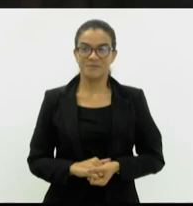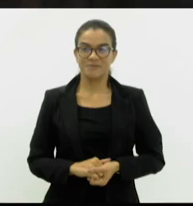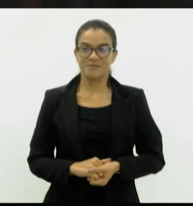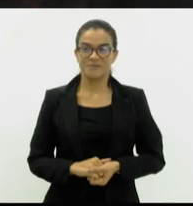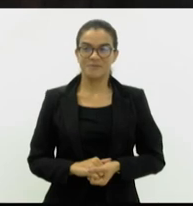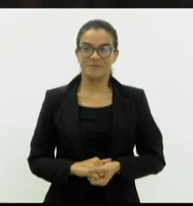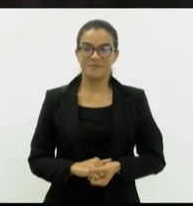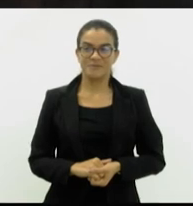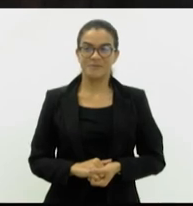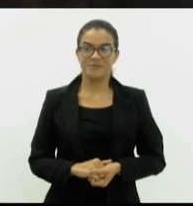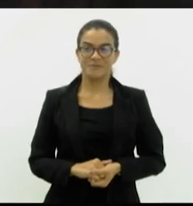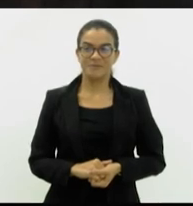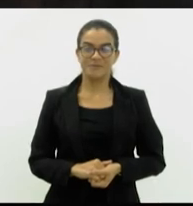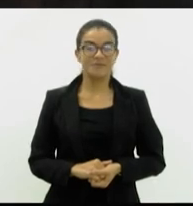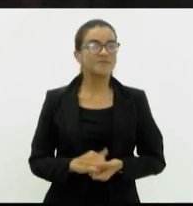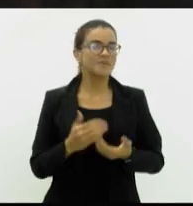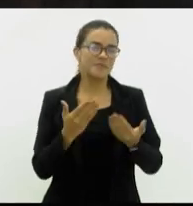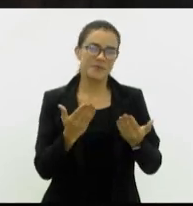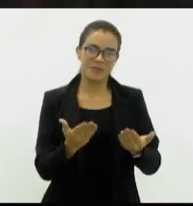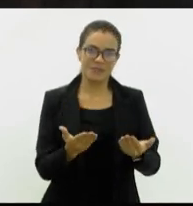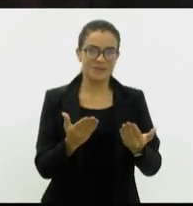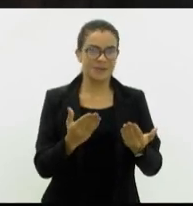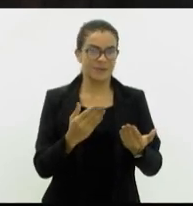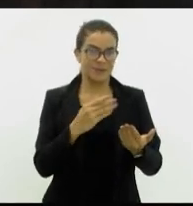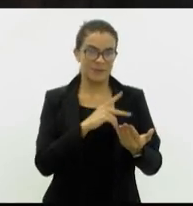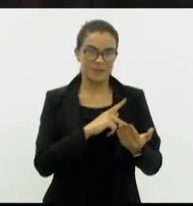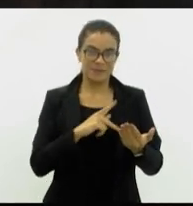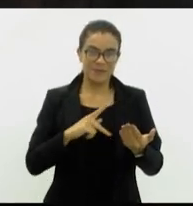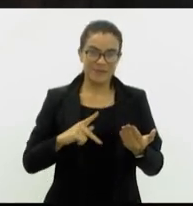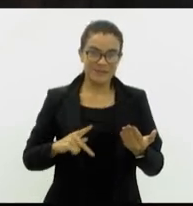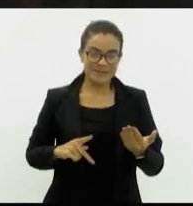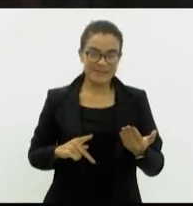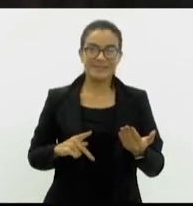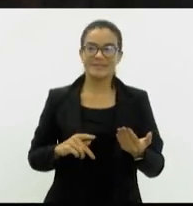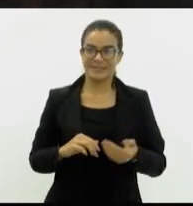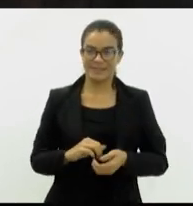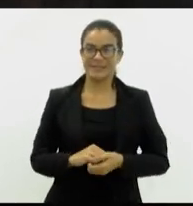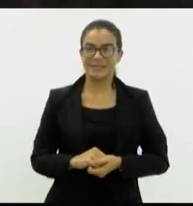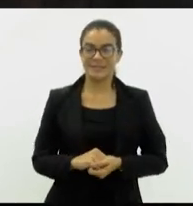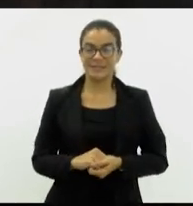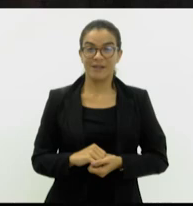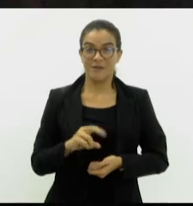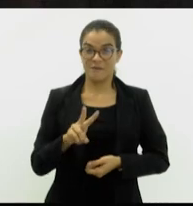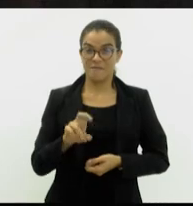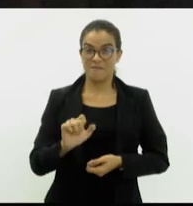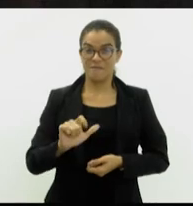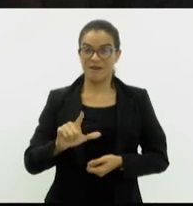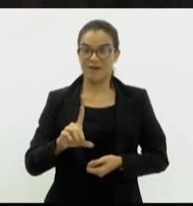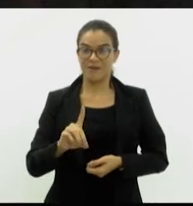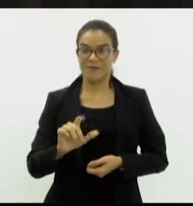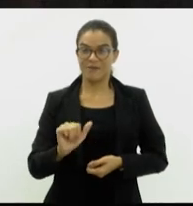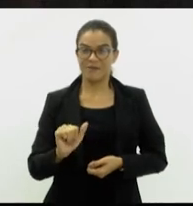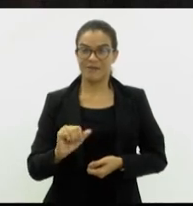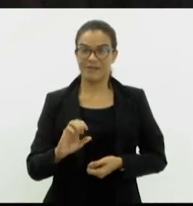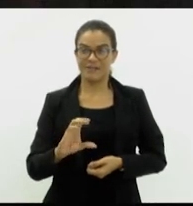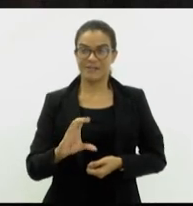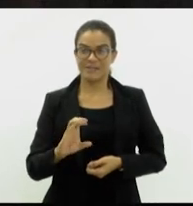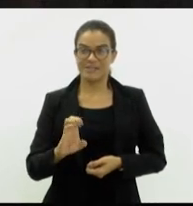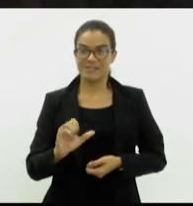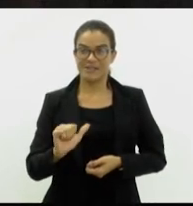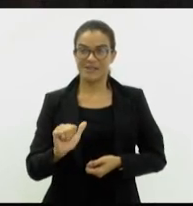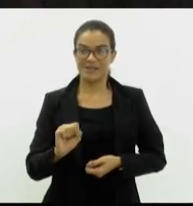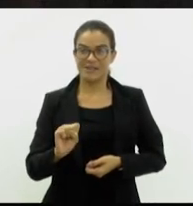minutos senhor presidente Deputado Valda Ceasa que